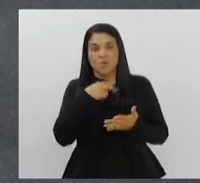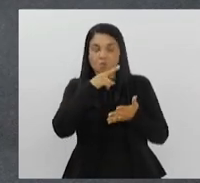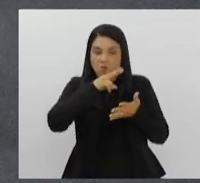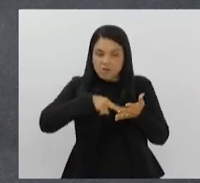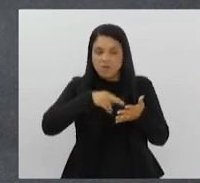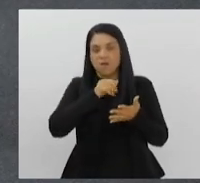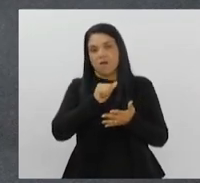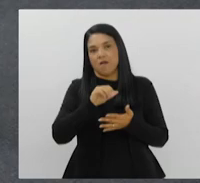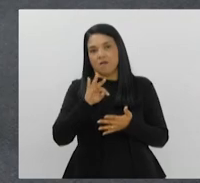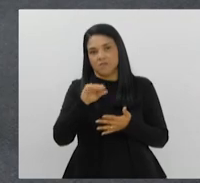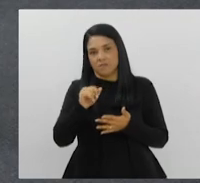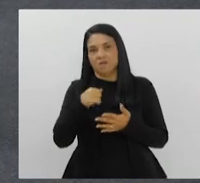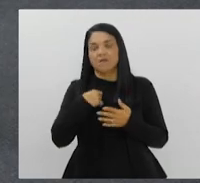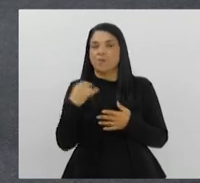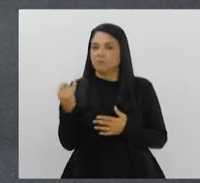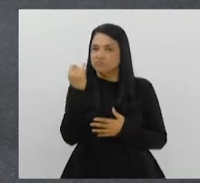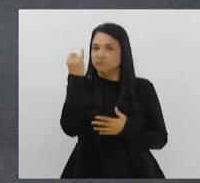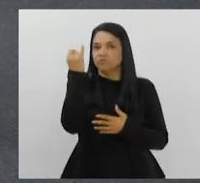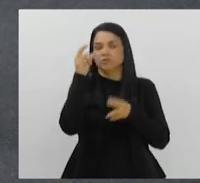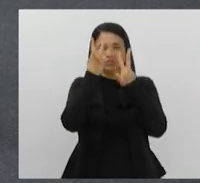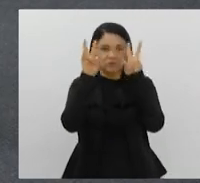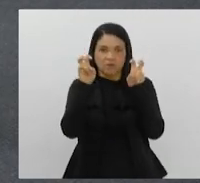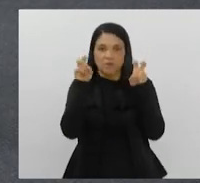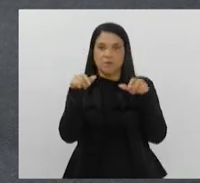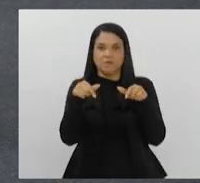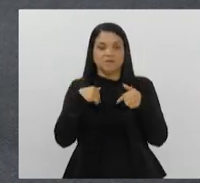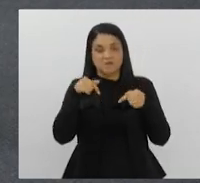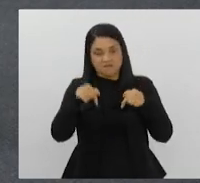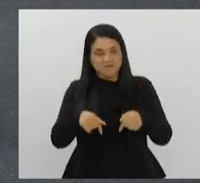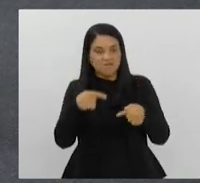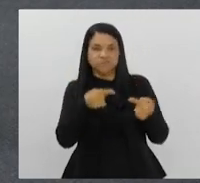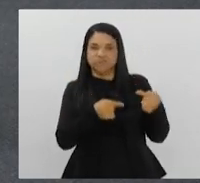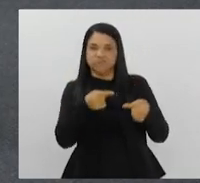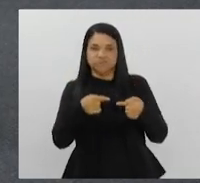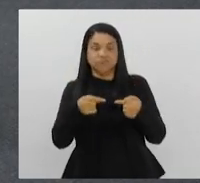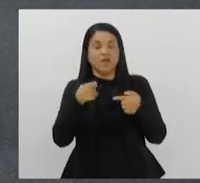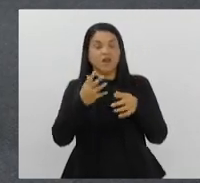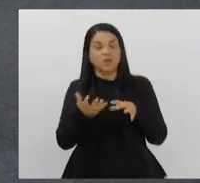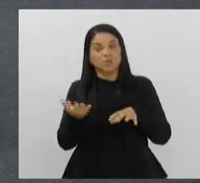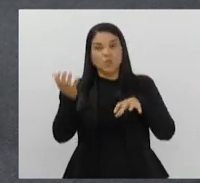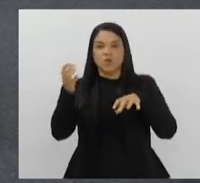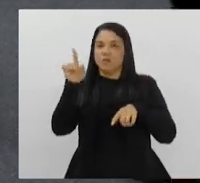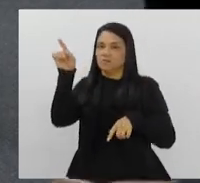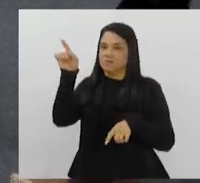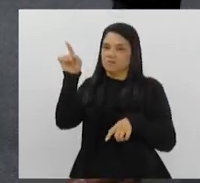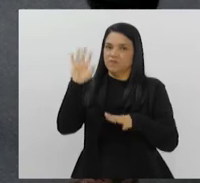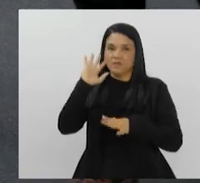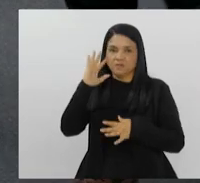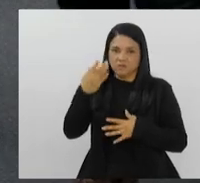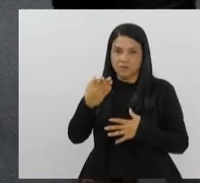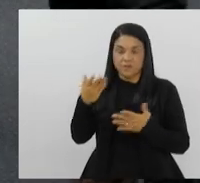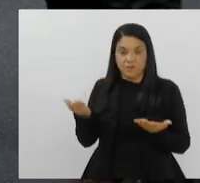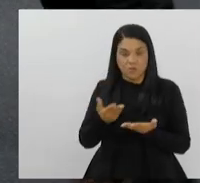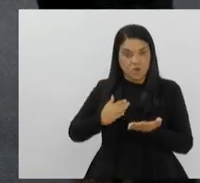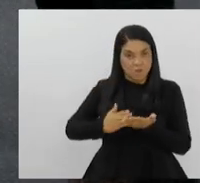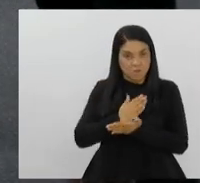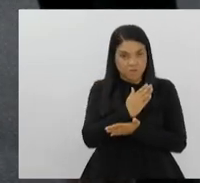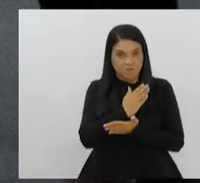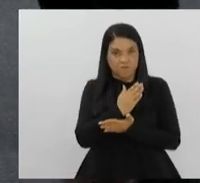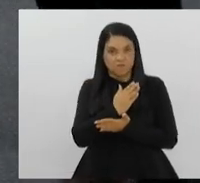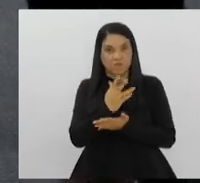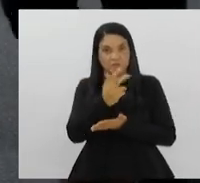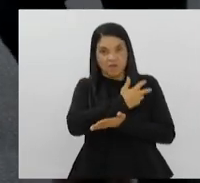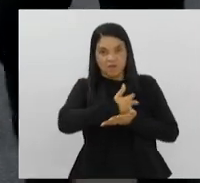tema que é relevante, mas que não considero que seja aqui a arena onde ele vai se fazer, vai ser no Congresso Nacional. A gente acabou de ter aprovado agora uma